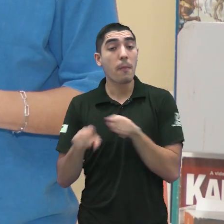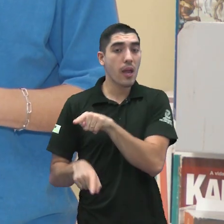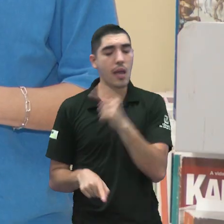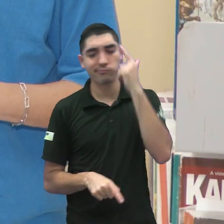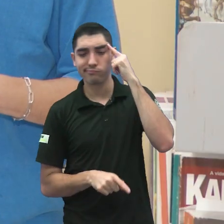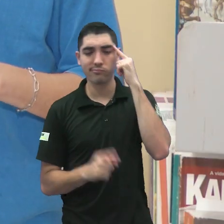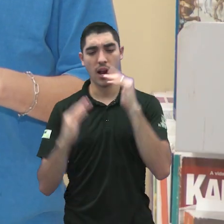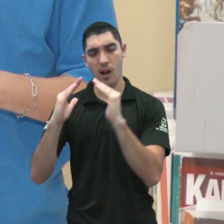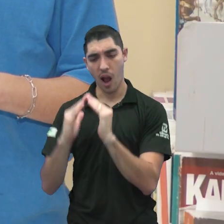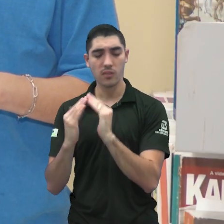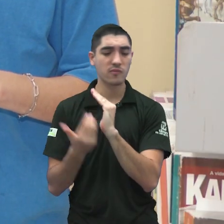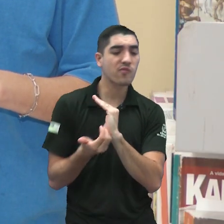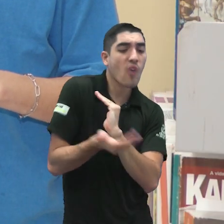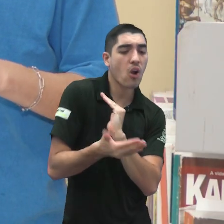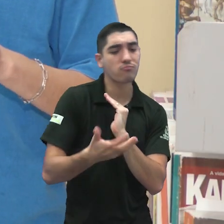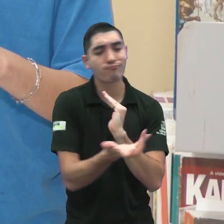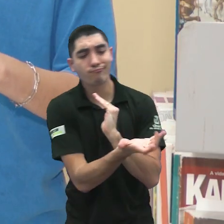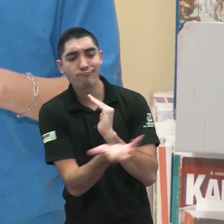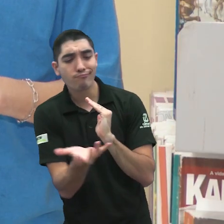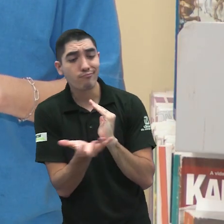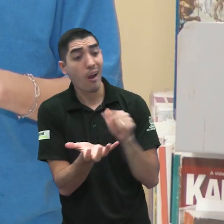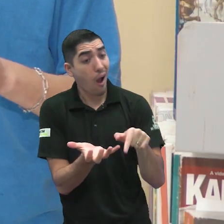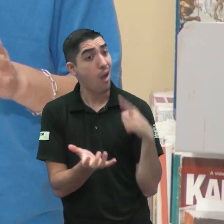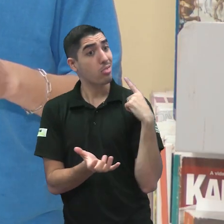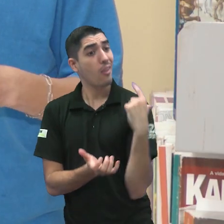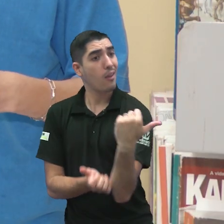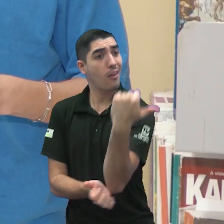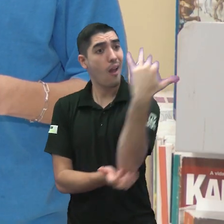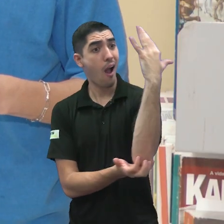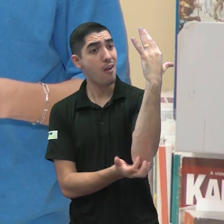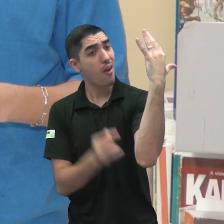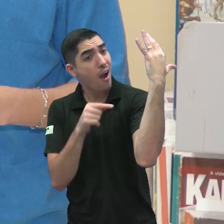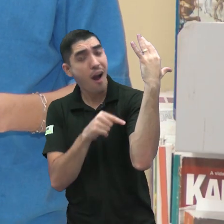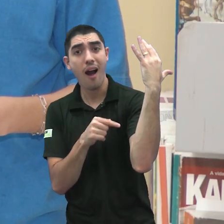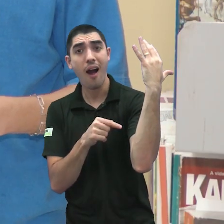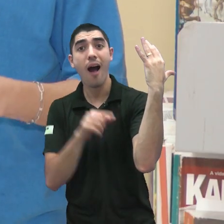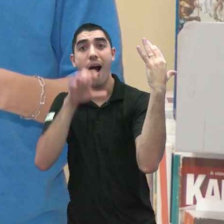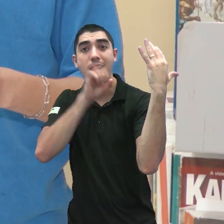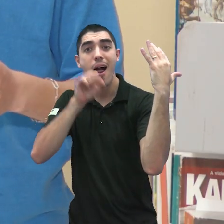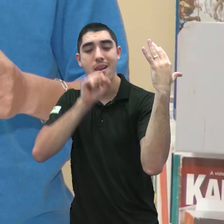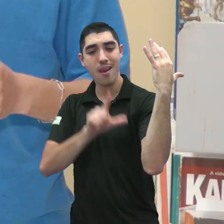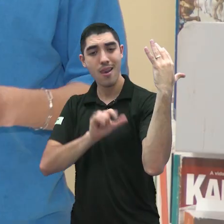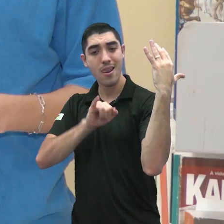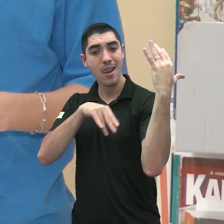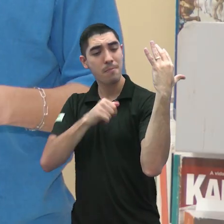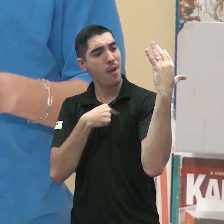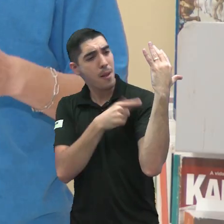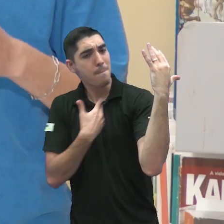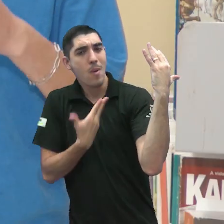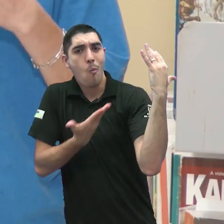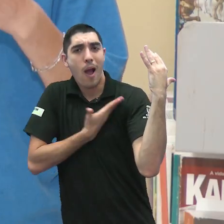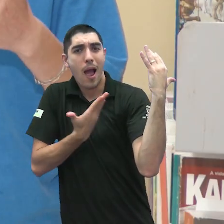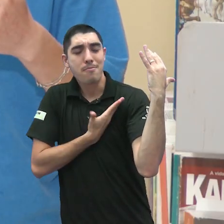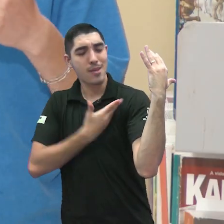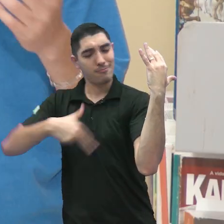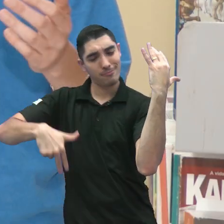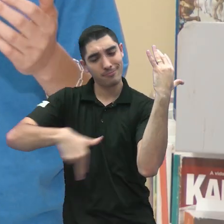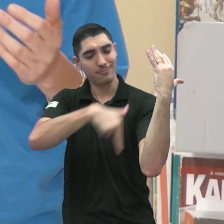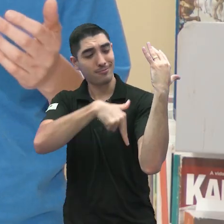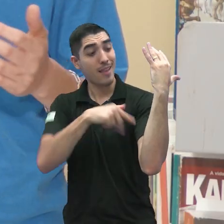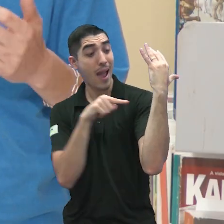no quintal, onde ele encontra o seu principal parceiro para suas aventuras, o Pé de Laranja Lima, que ele